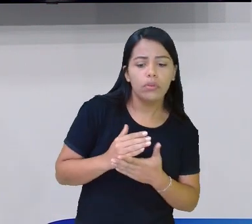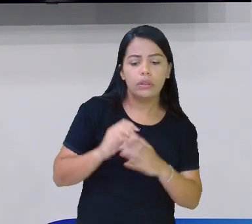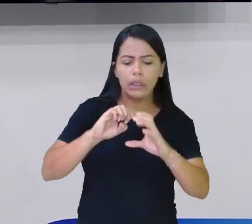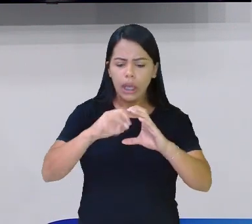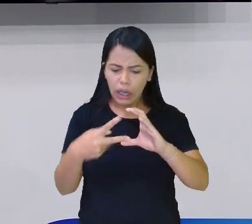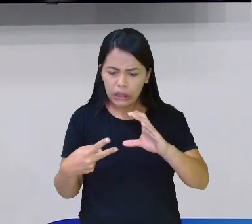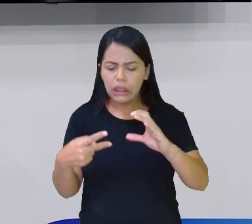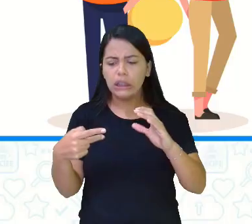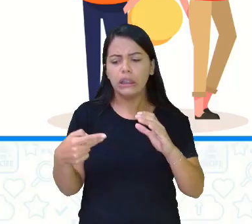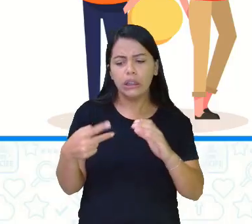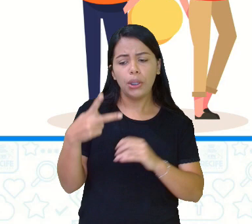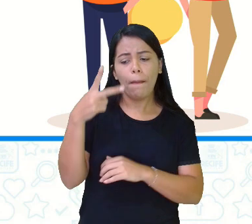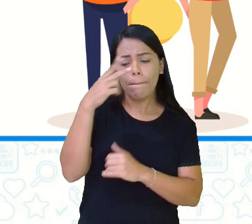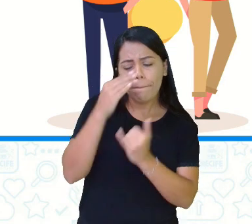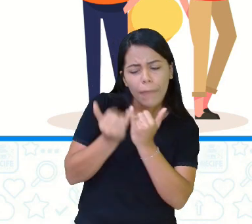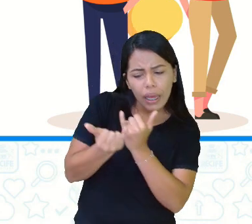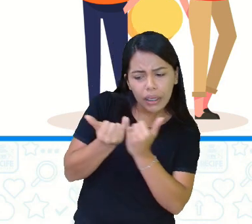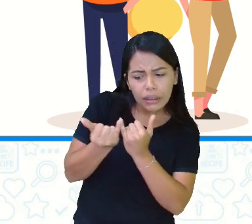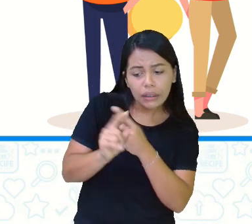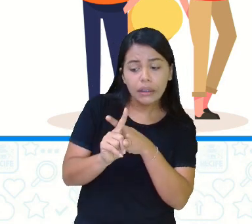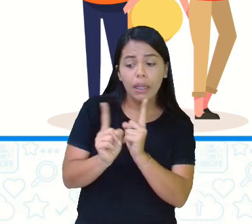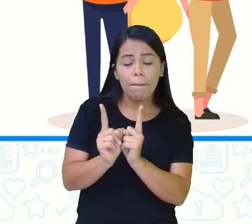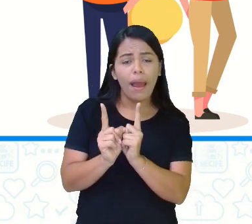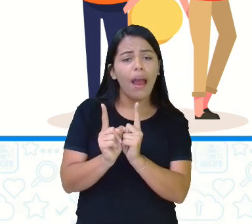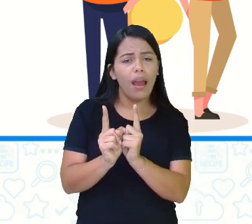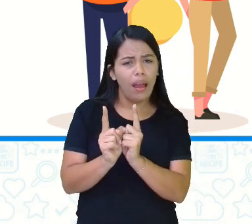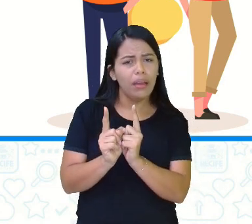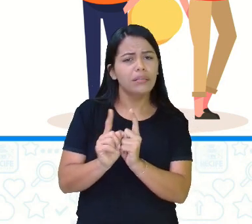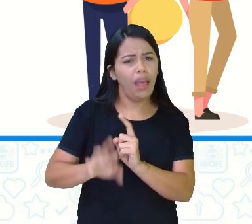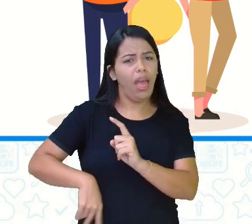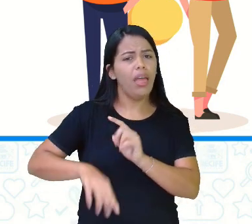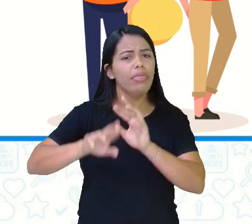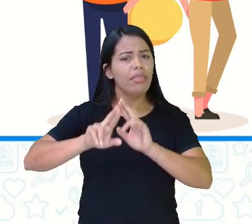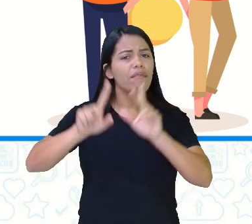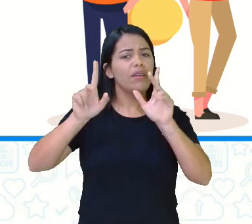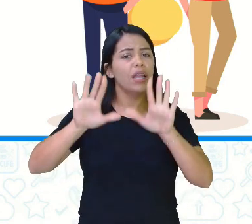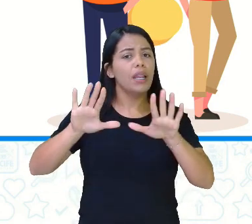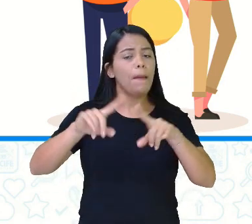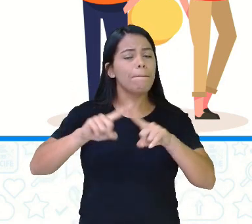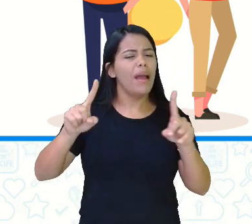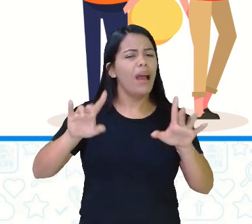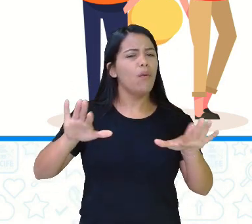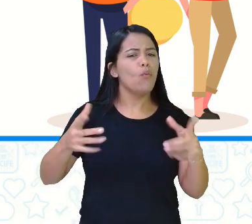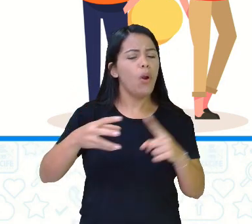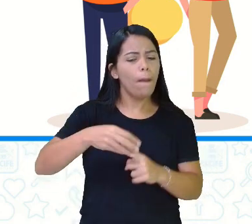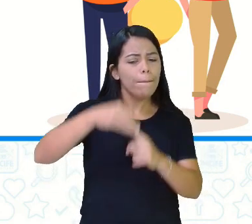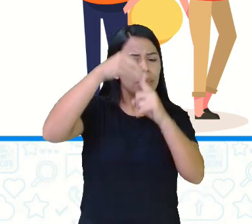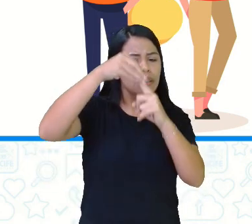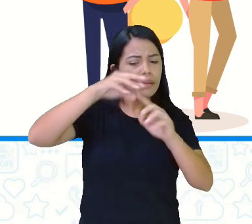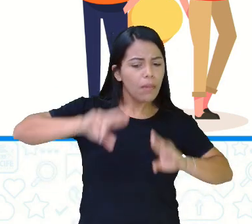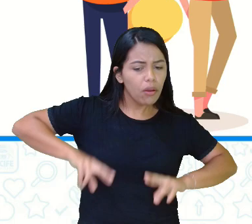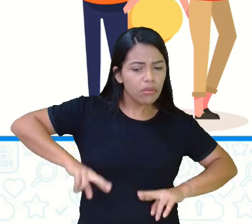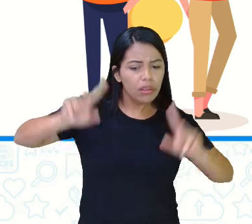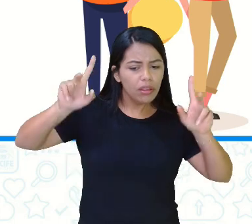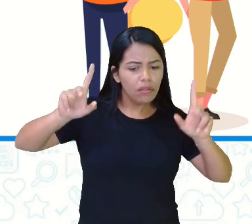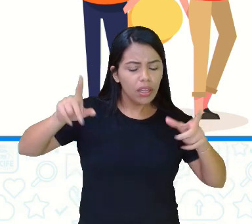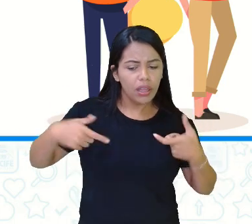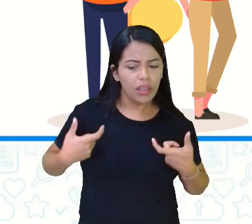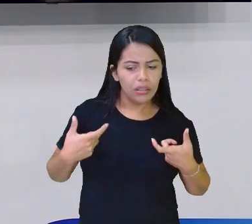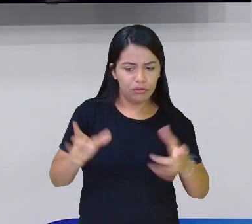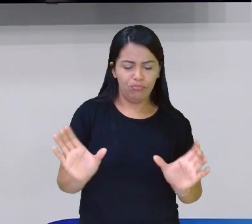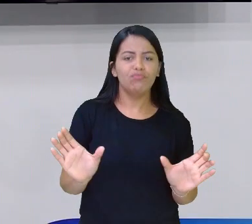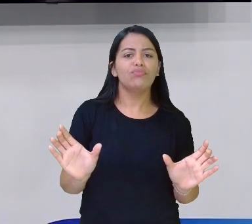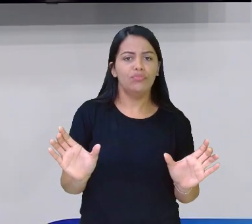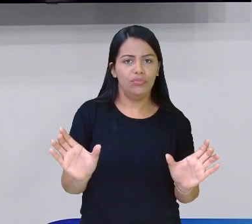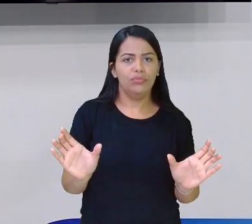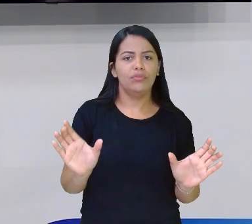pouquinho, mas qual a principal diferença desses dois gêneros? Não são gêneros, desses dois itens, vou dizer